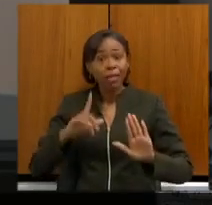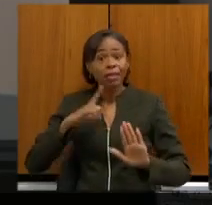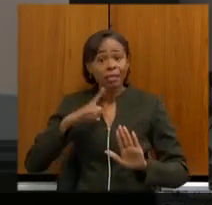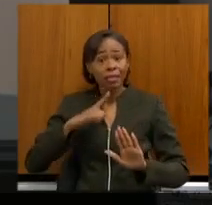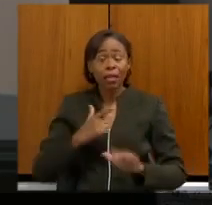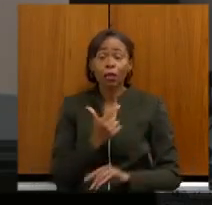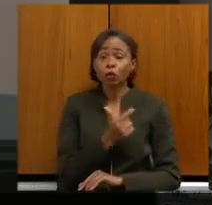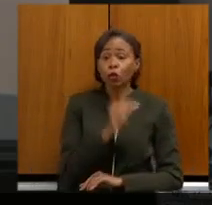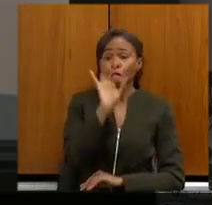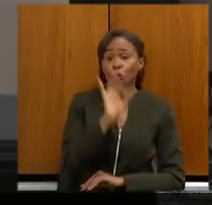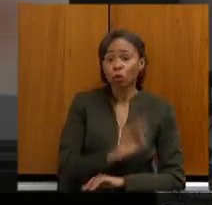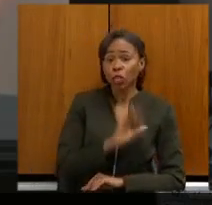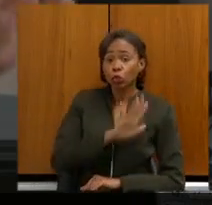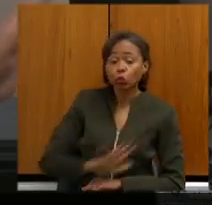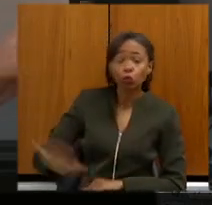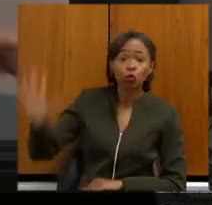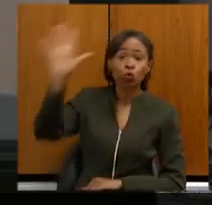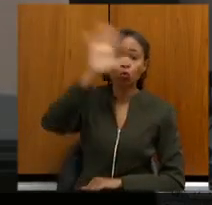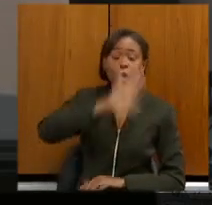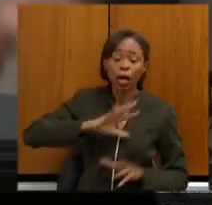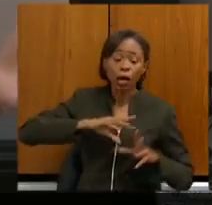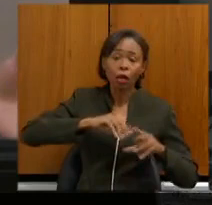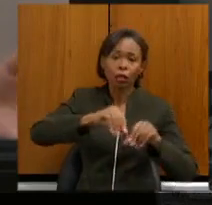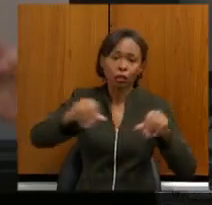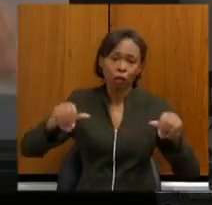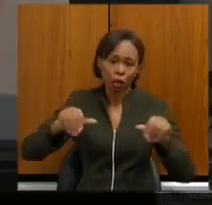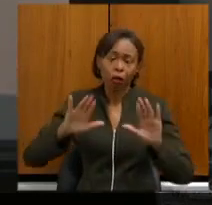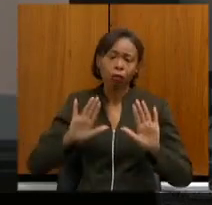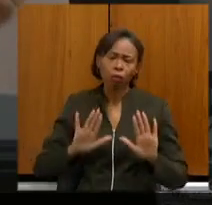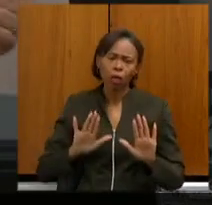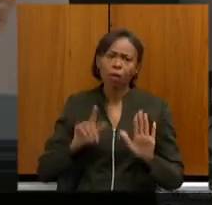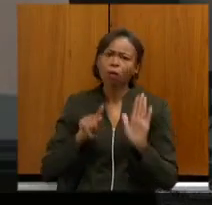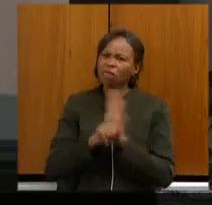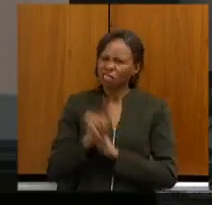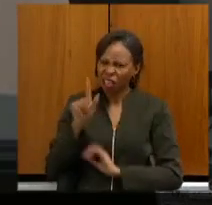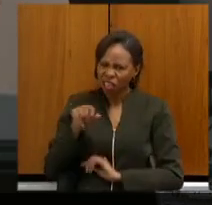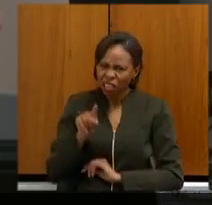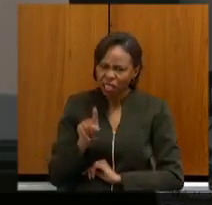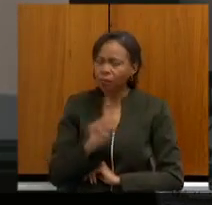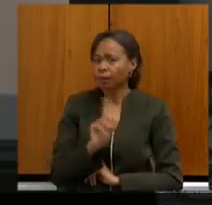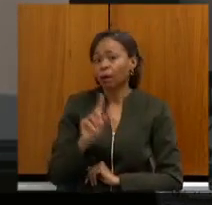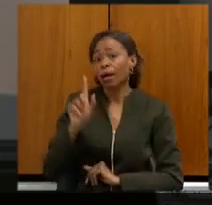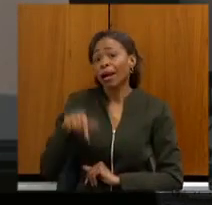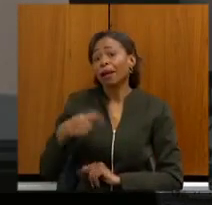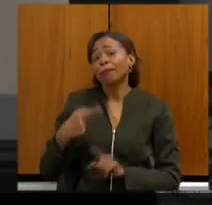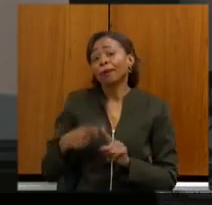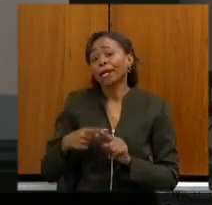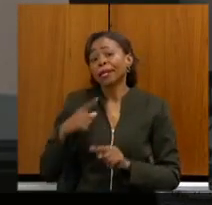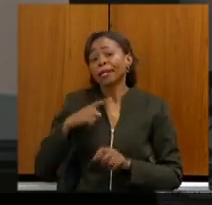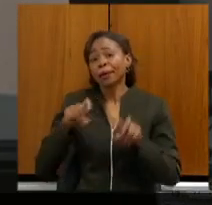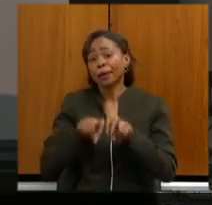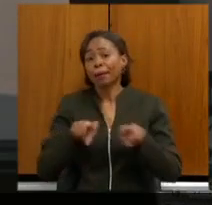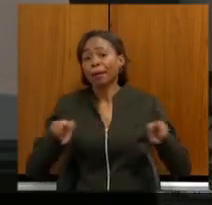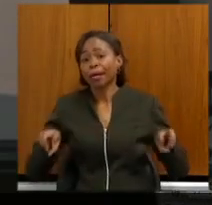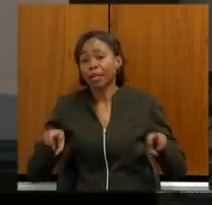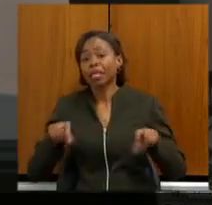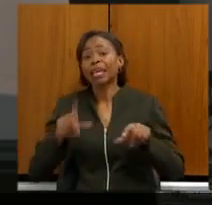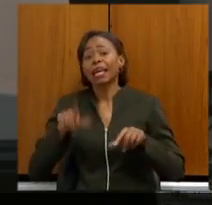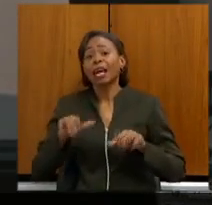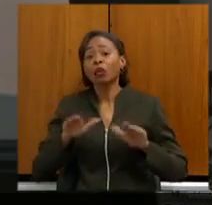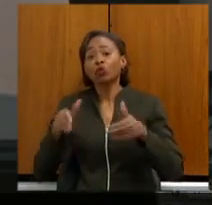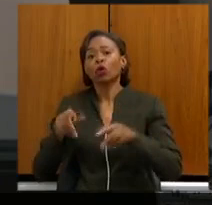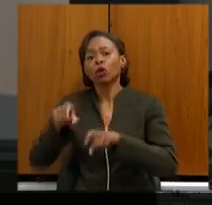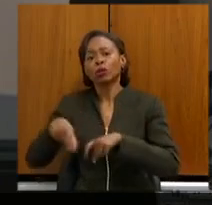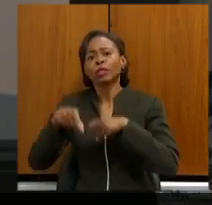torno de doze por cento do território nacional na verdade a pergunta não é essa é porque existe uma bancada privada uma bancada ruralista